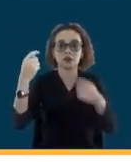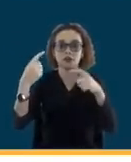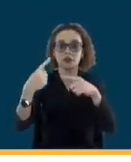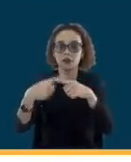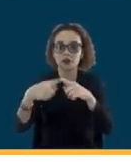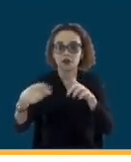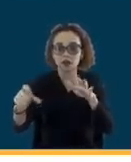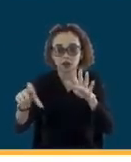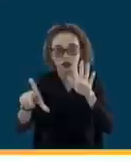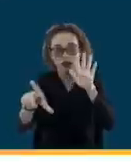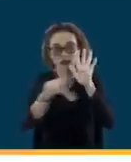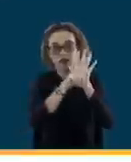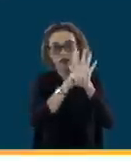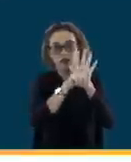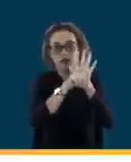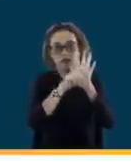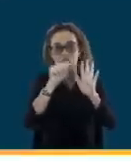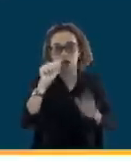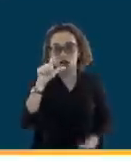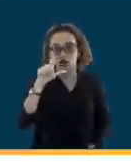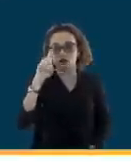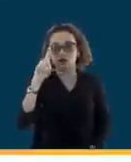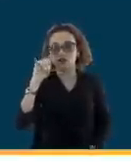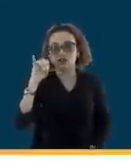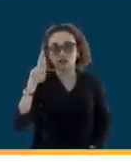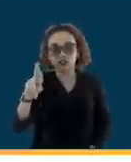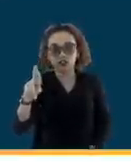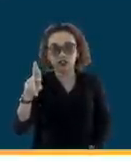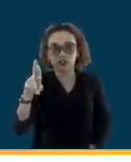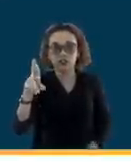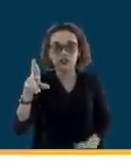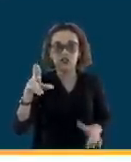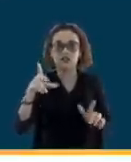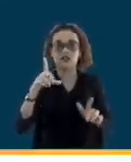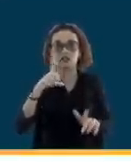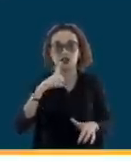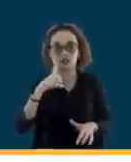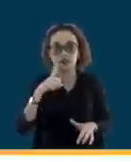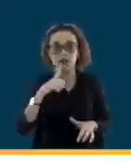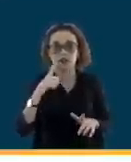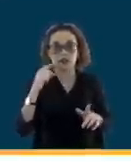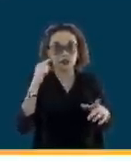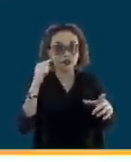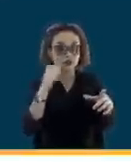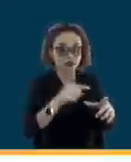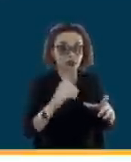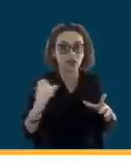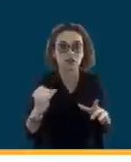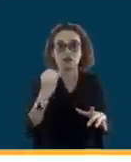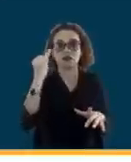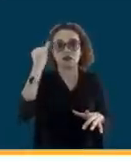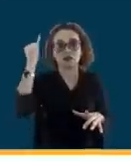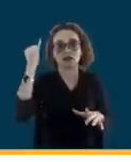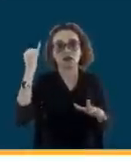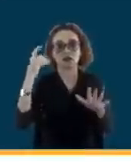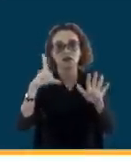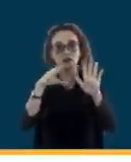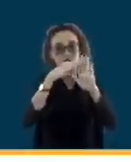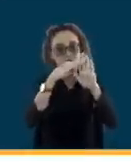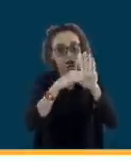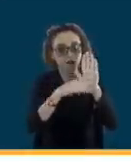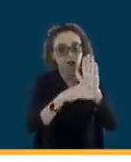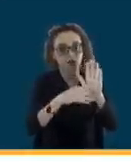gente tenha como legado a relevância dessa pauta e tenha como legado uma reestruturação